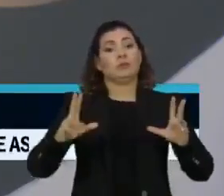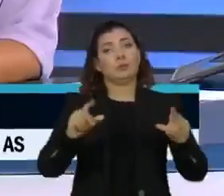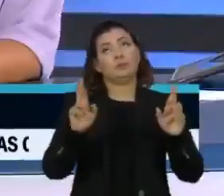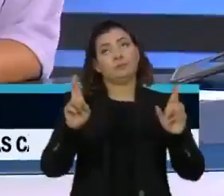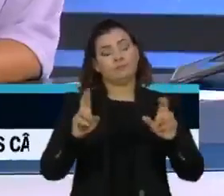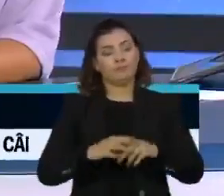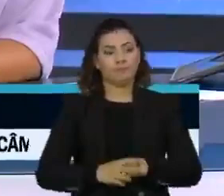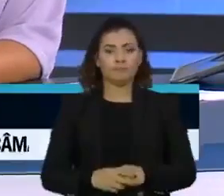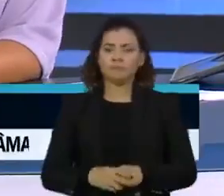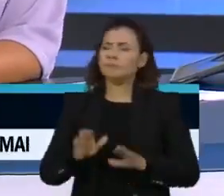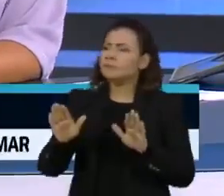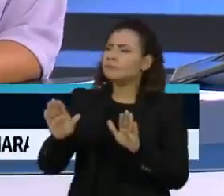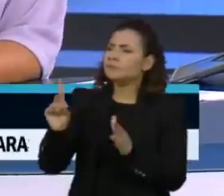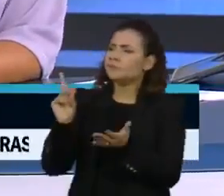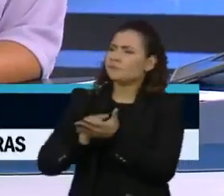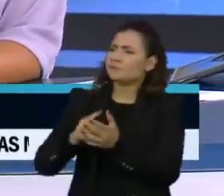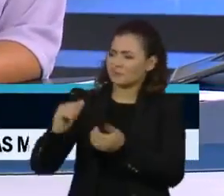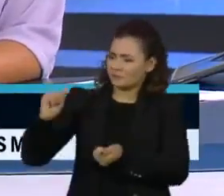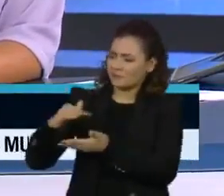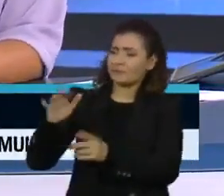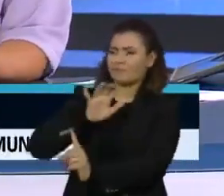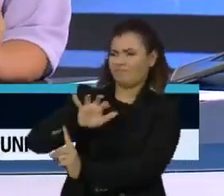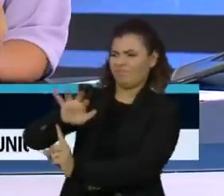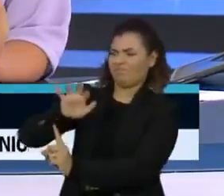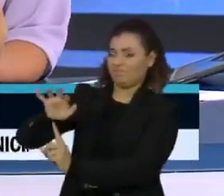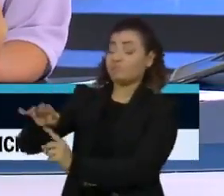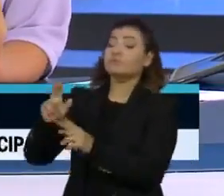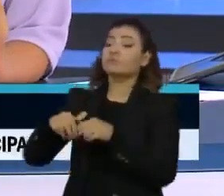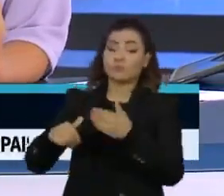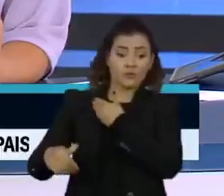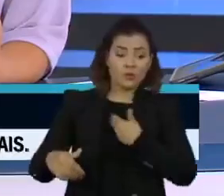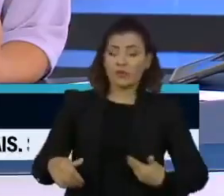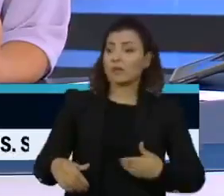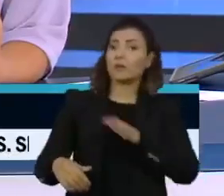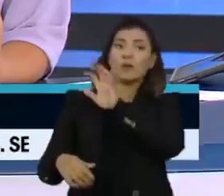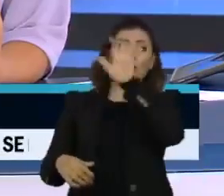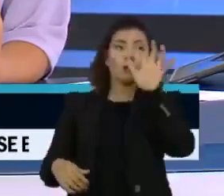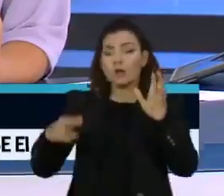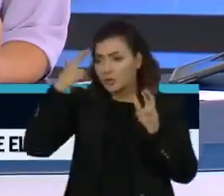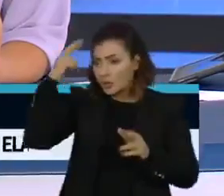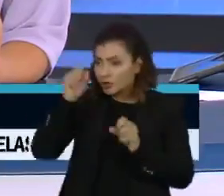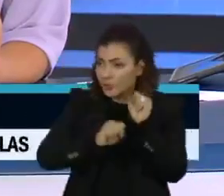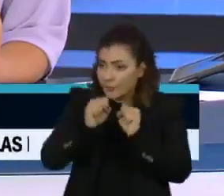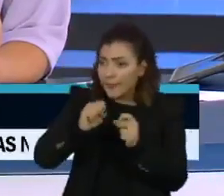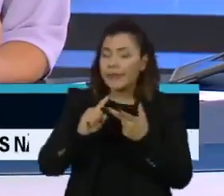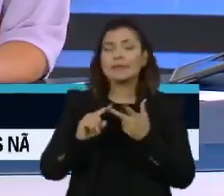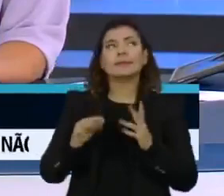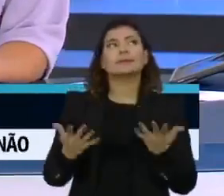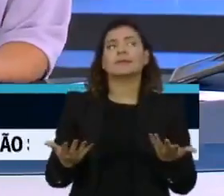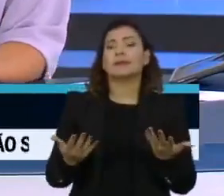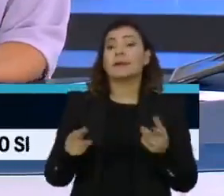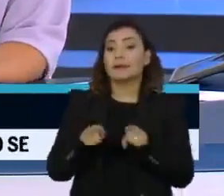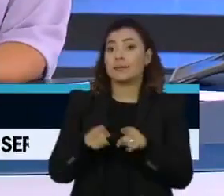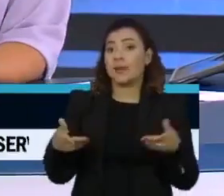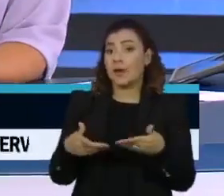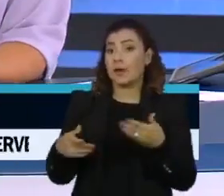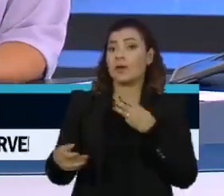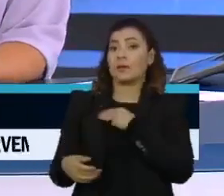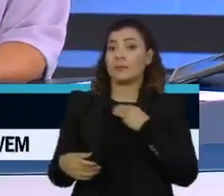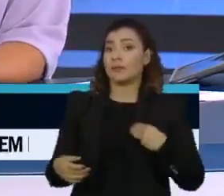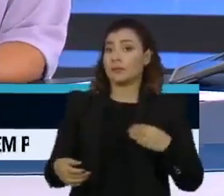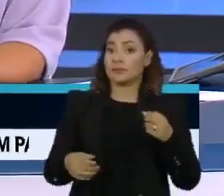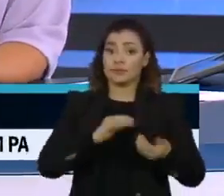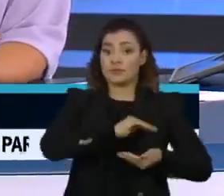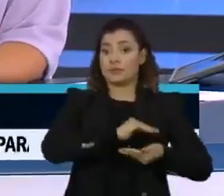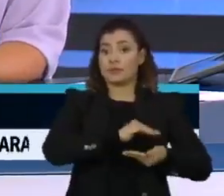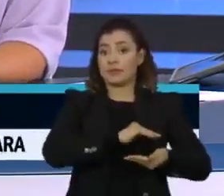como a senhora ver a forte pressão que a Anvisa está sofrendo de governadores empresários e agora tá do ministro